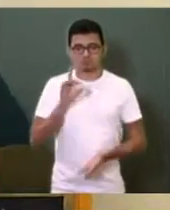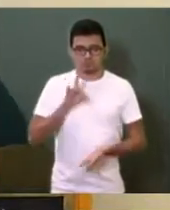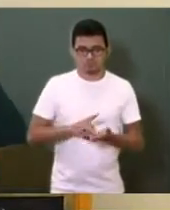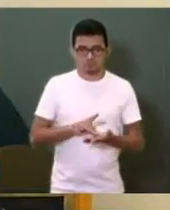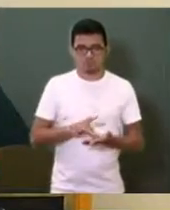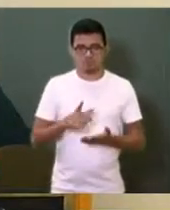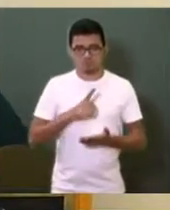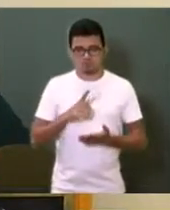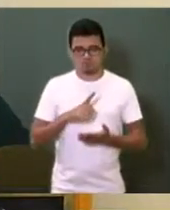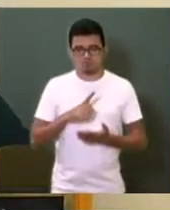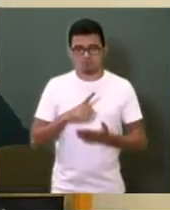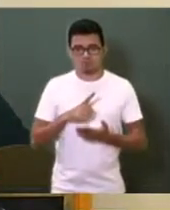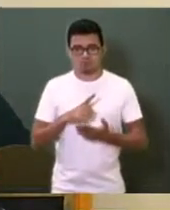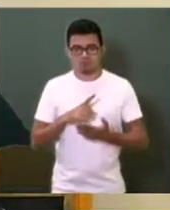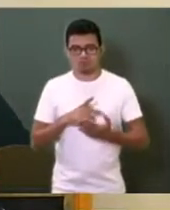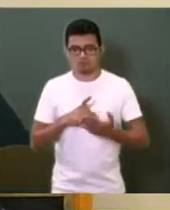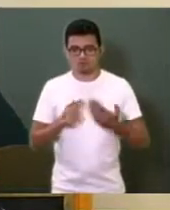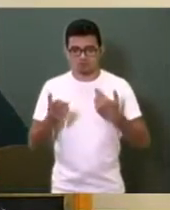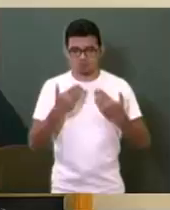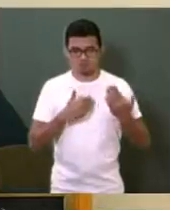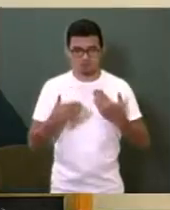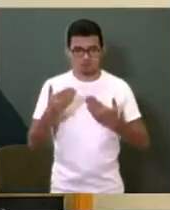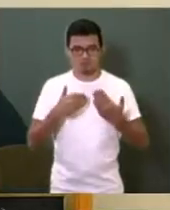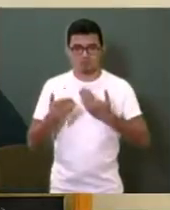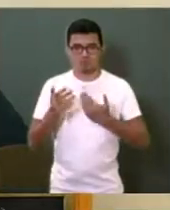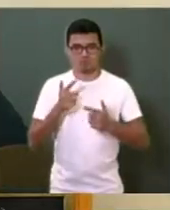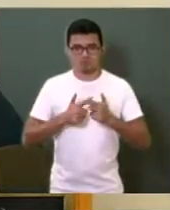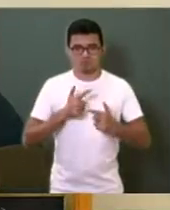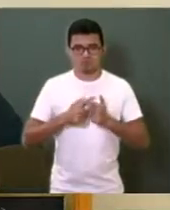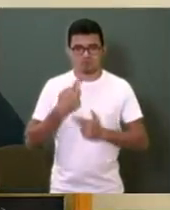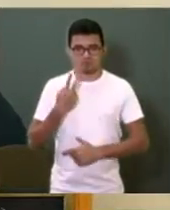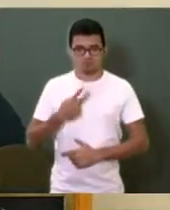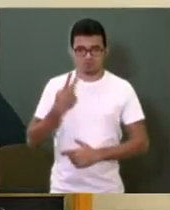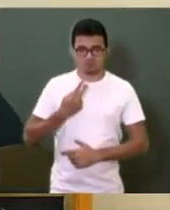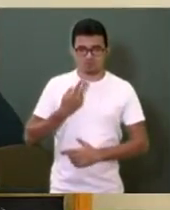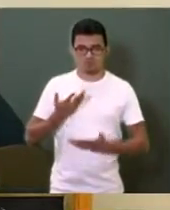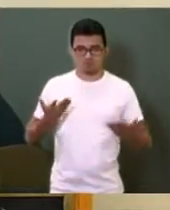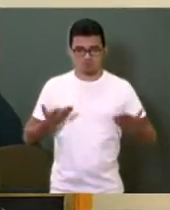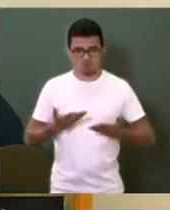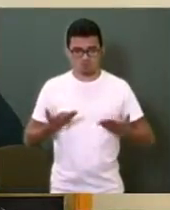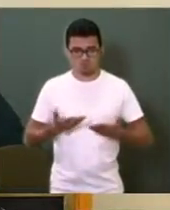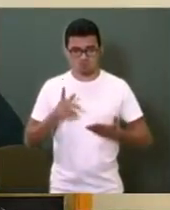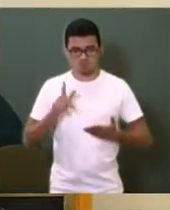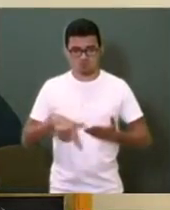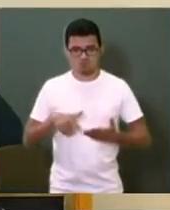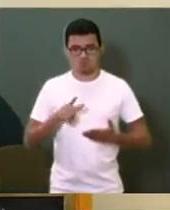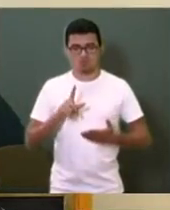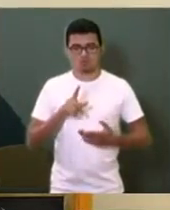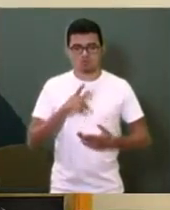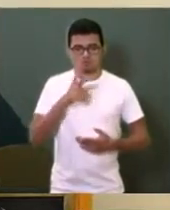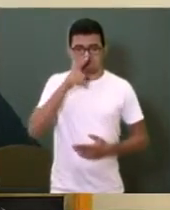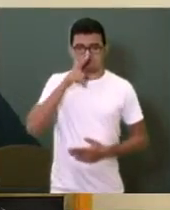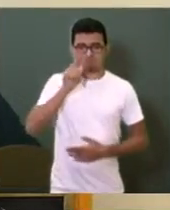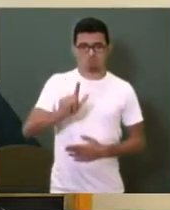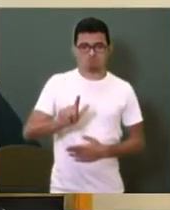porque esses vereadores que estão aqui hoje foram heróis